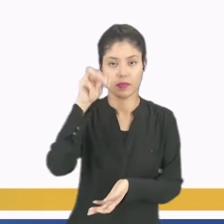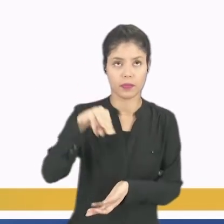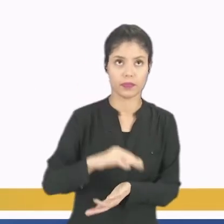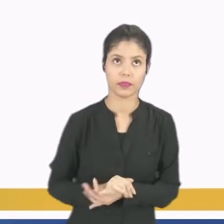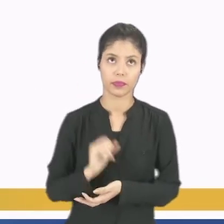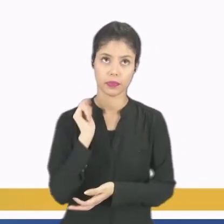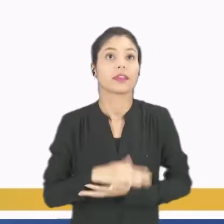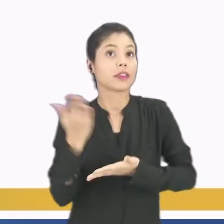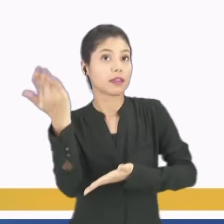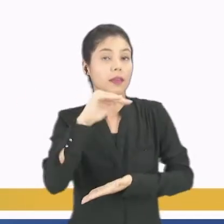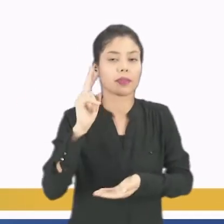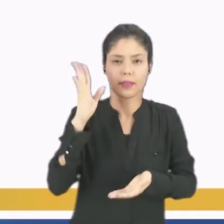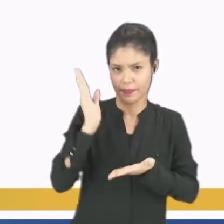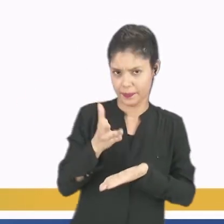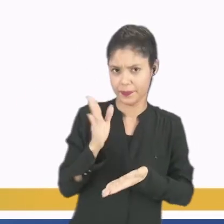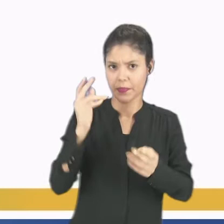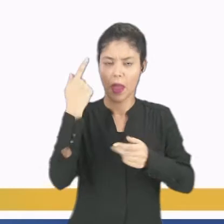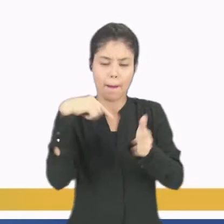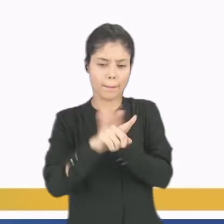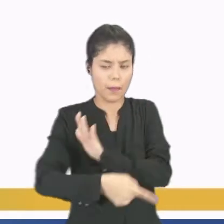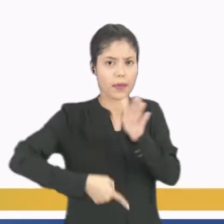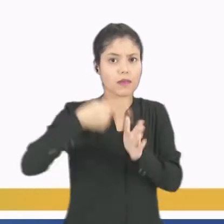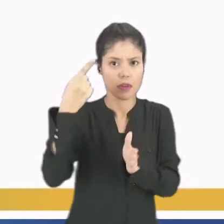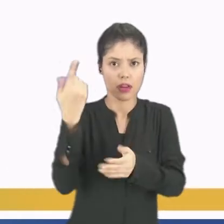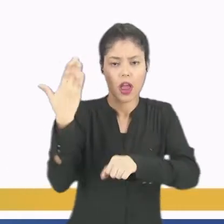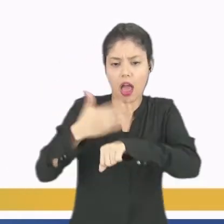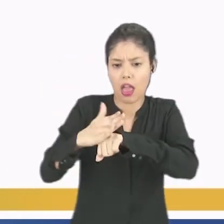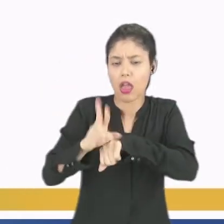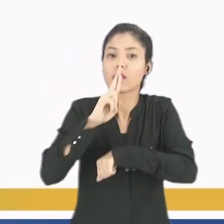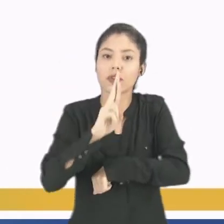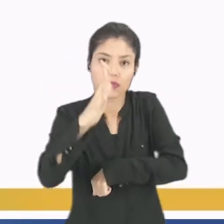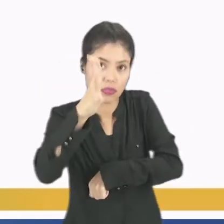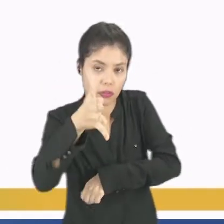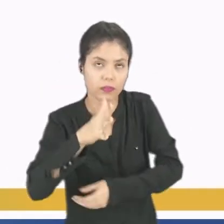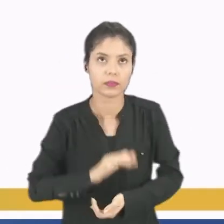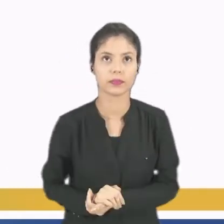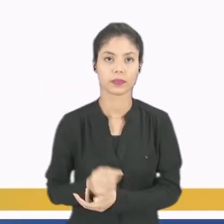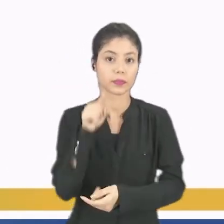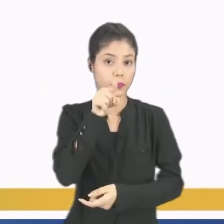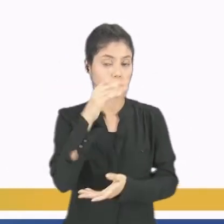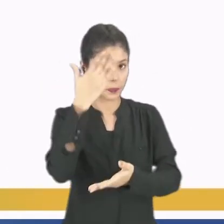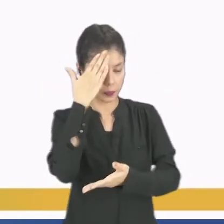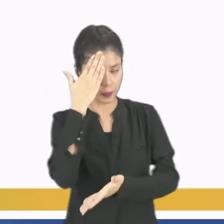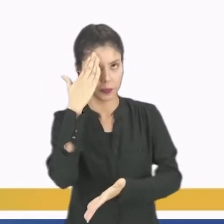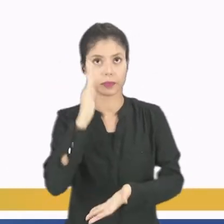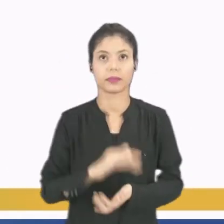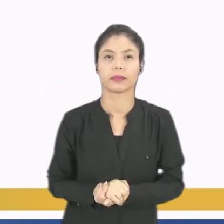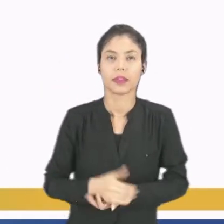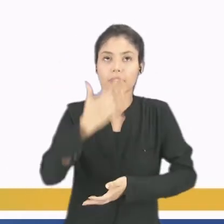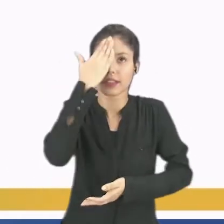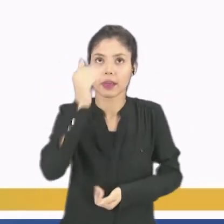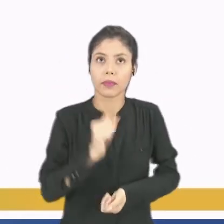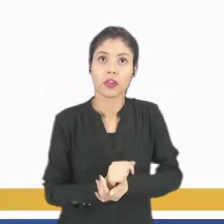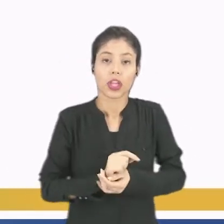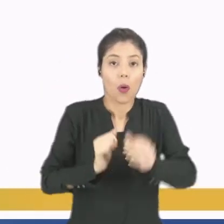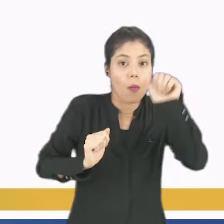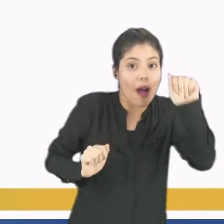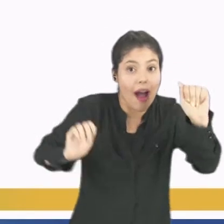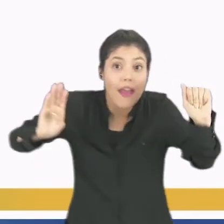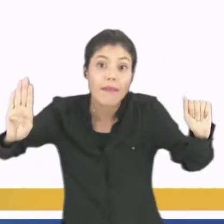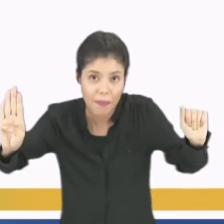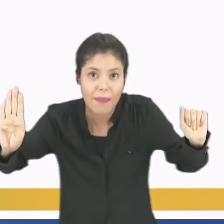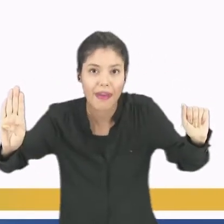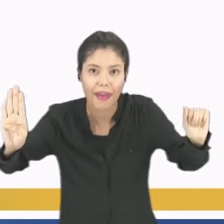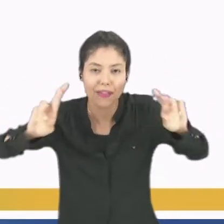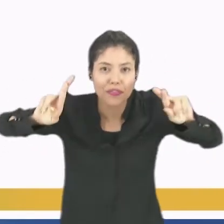ok? Vamos então agora à questão 1. É um exercício resolvido, tá? Que eu quero que vocês entendam. Sabendo que a distância entre os